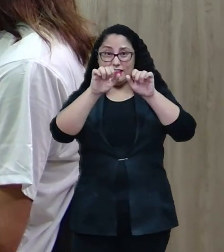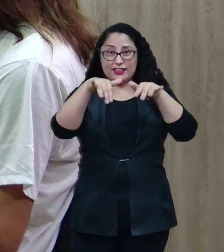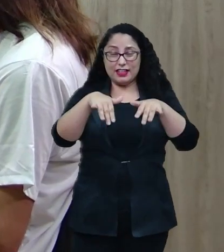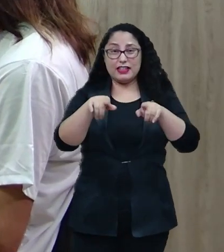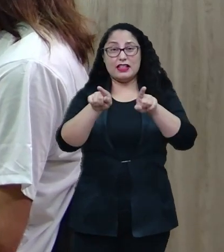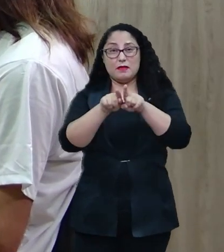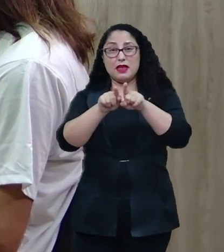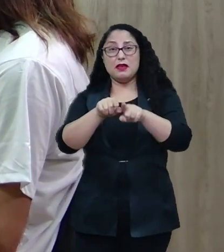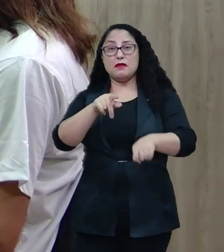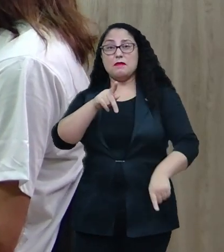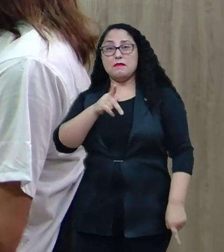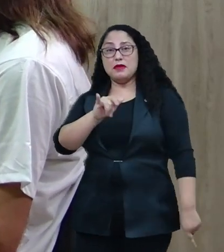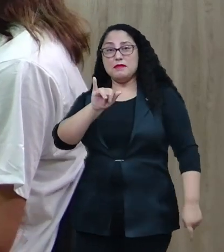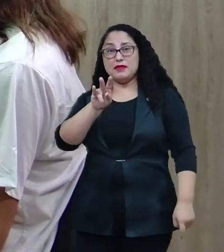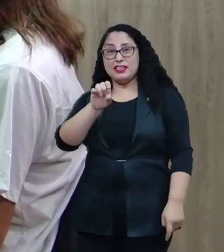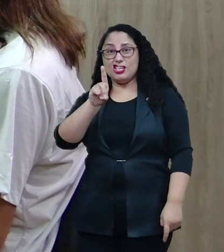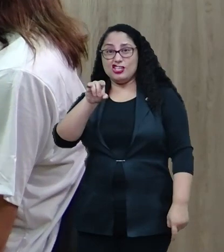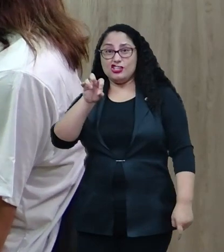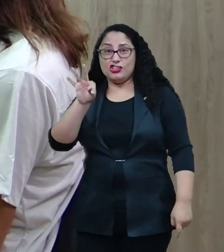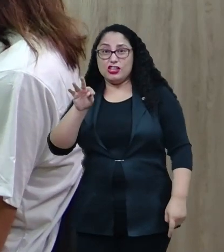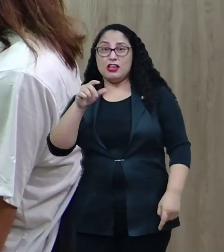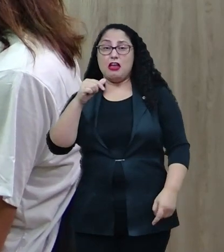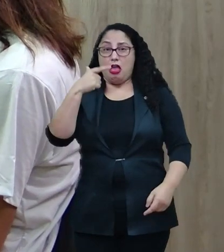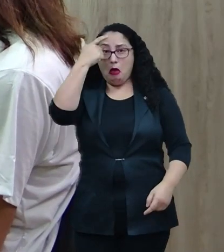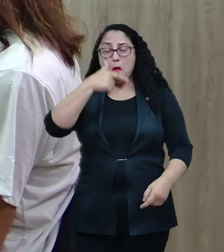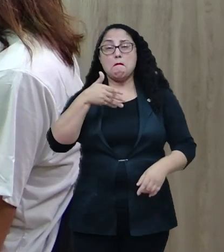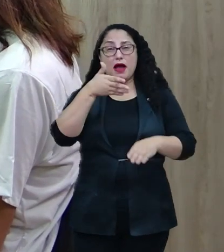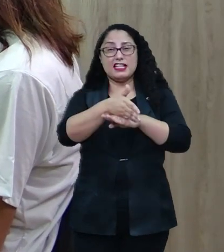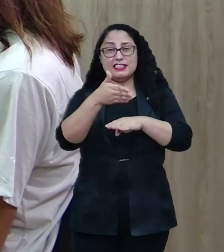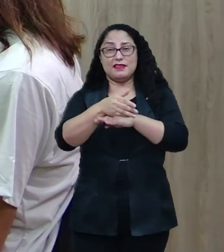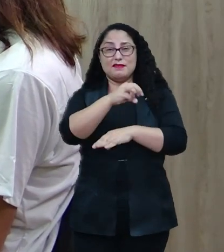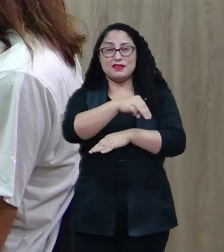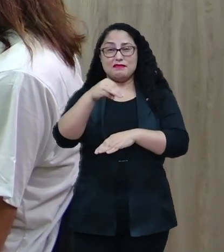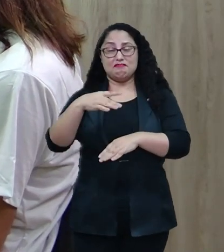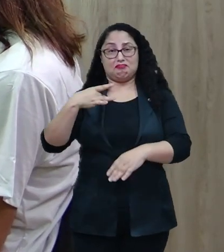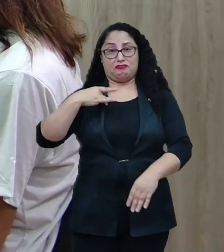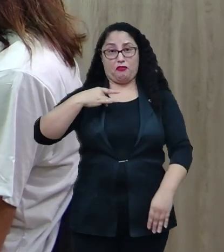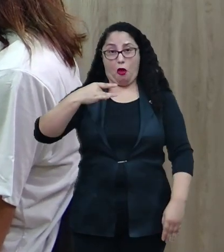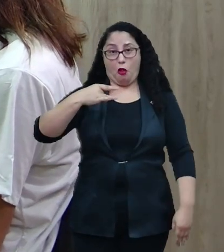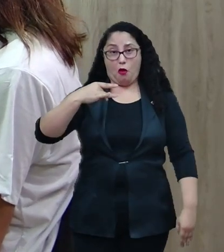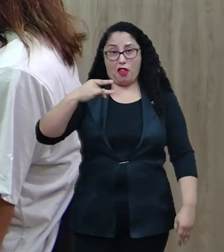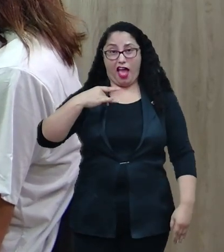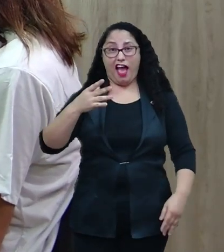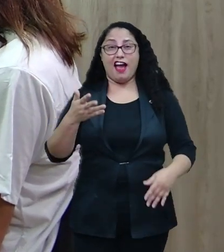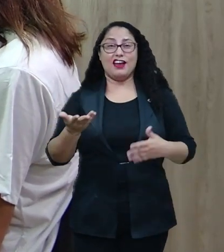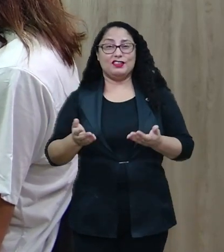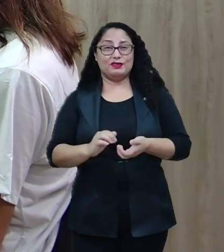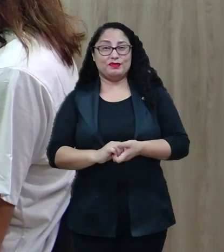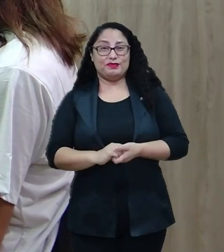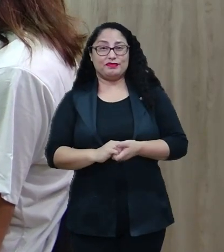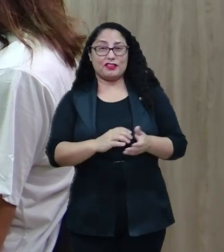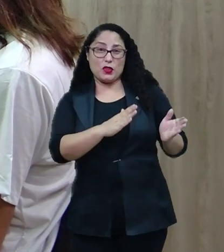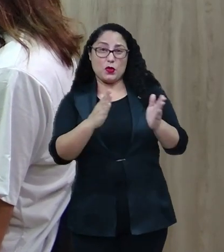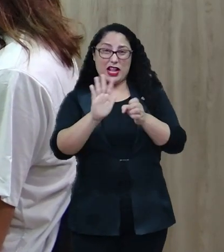PIBIT também, fiz monitoria voluntária